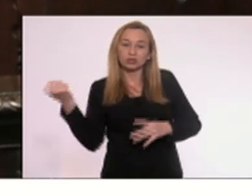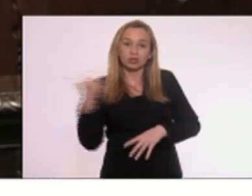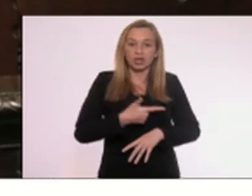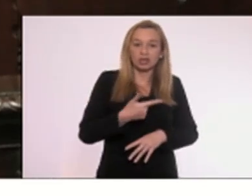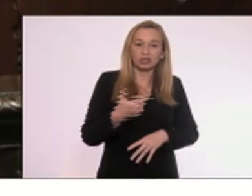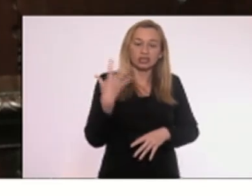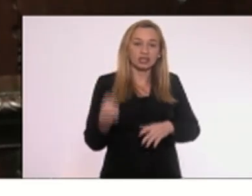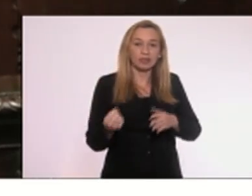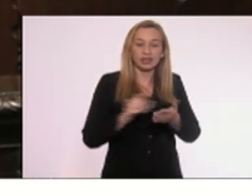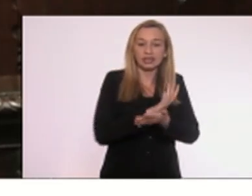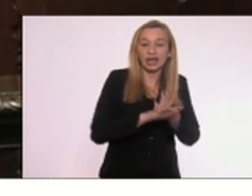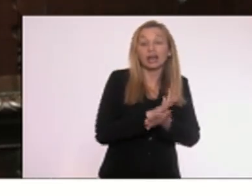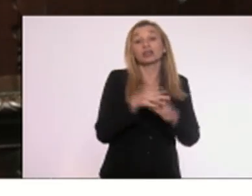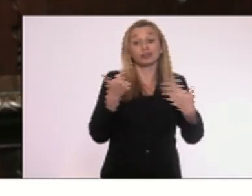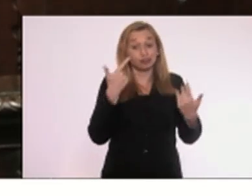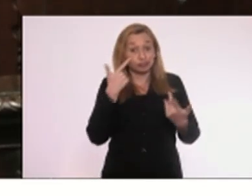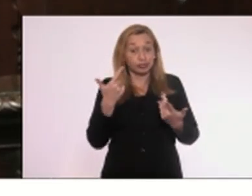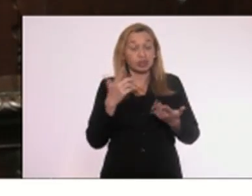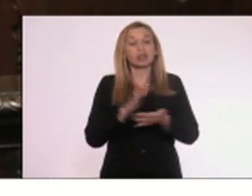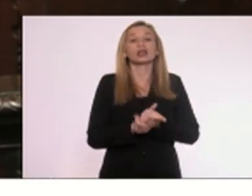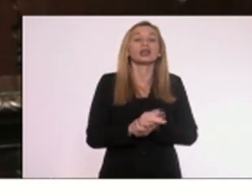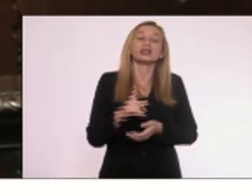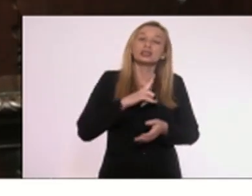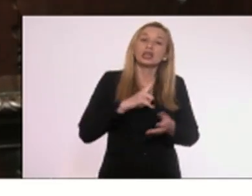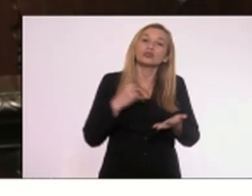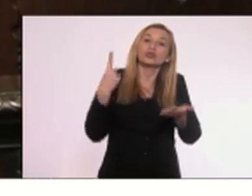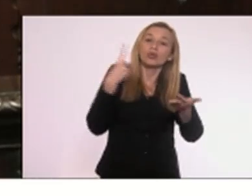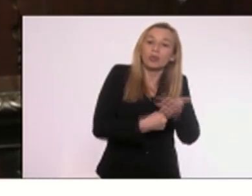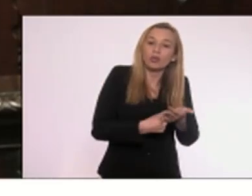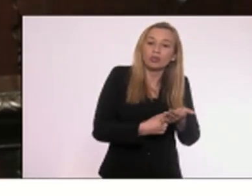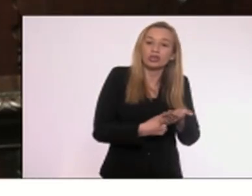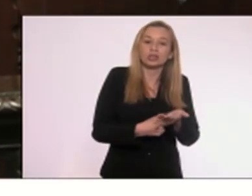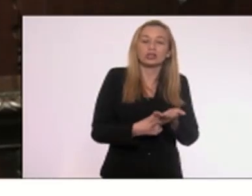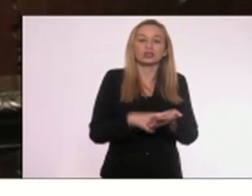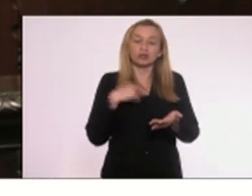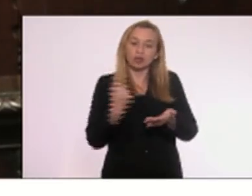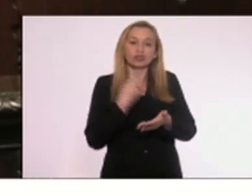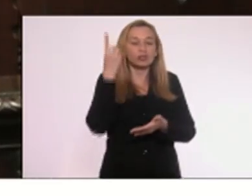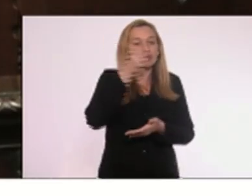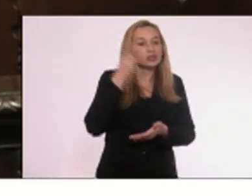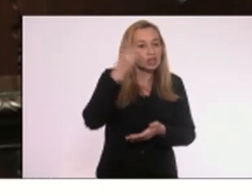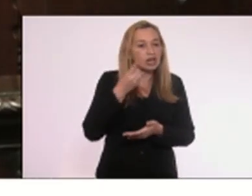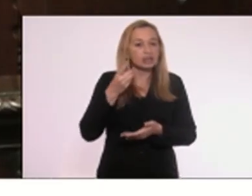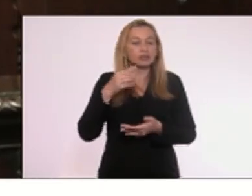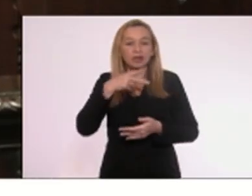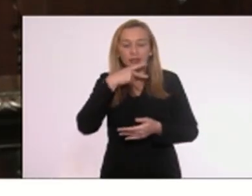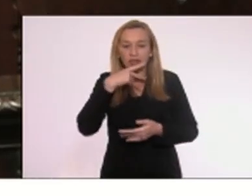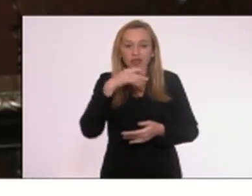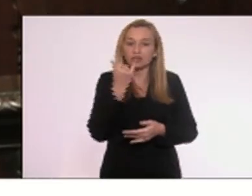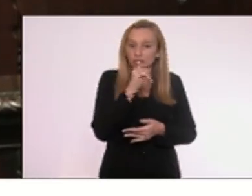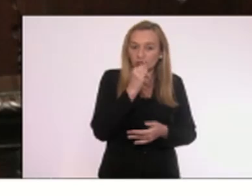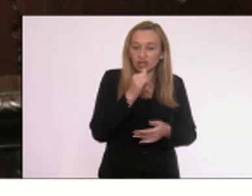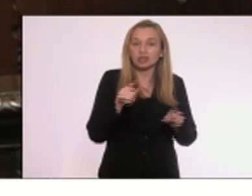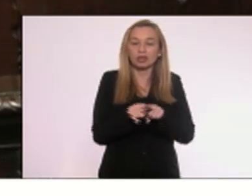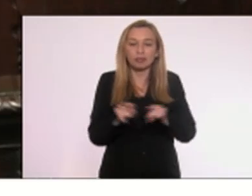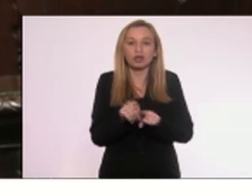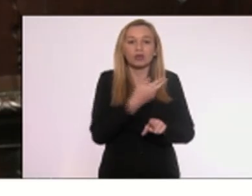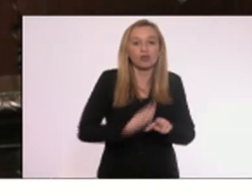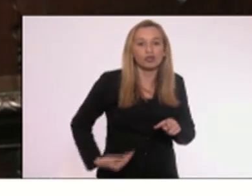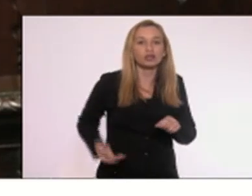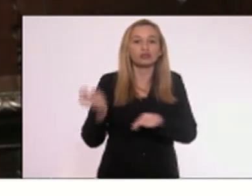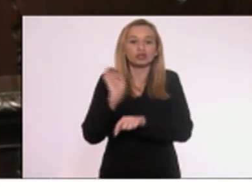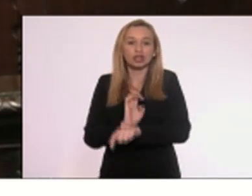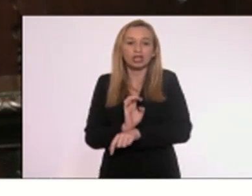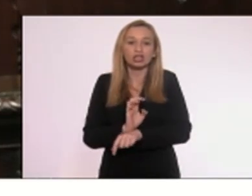nada. Por óbvio, nós temos o compromisso, nós, deputados, o Parlamento Fluminense, assim como o governo do Estado,